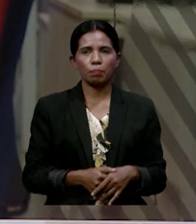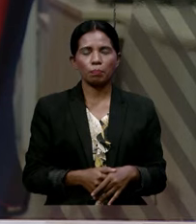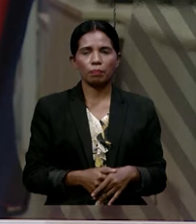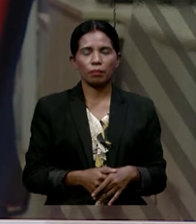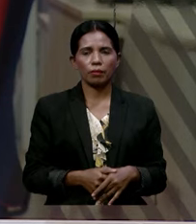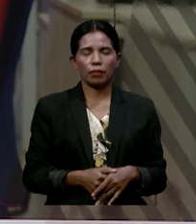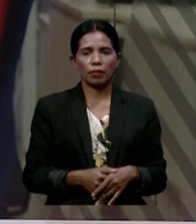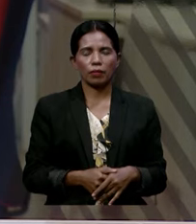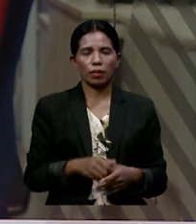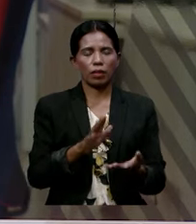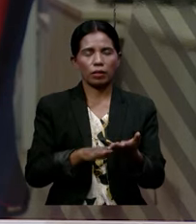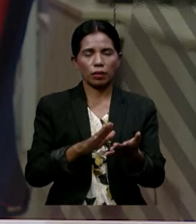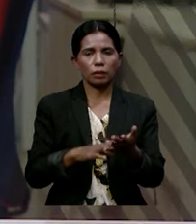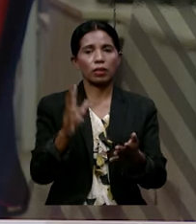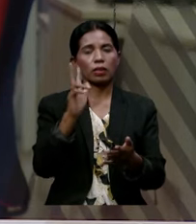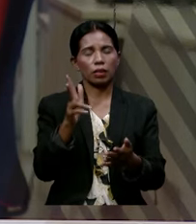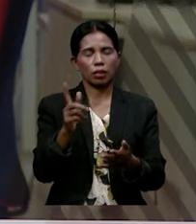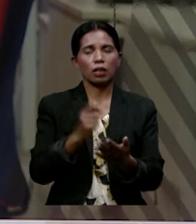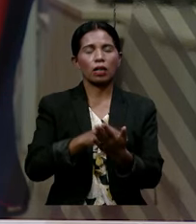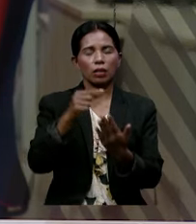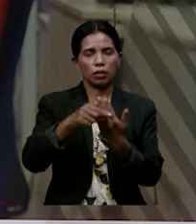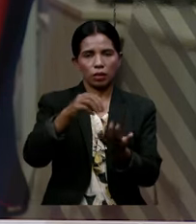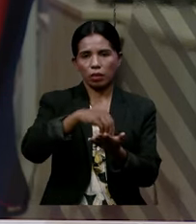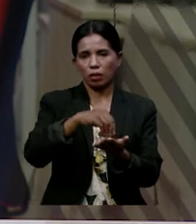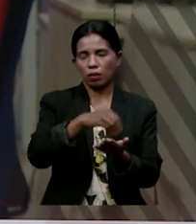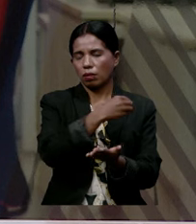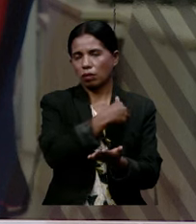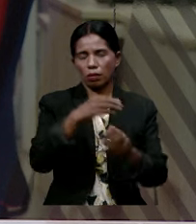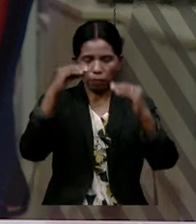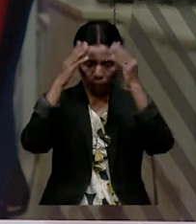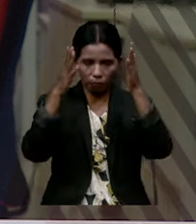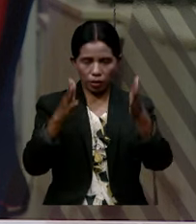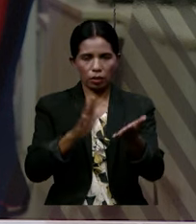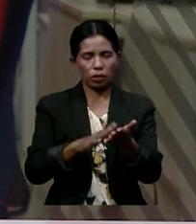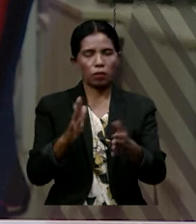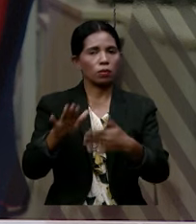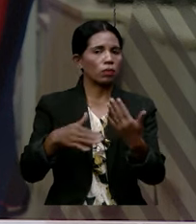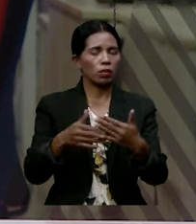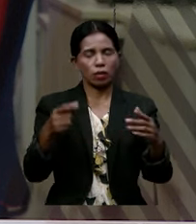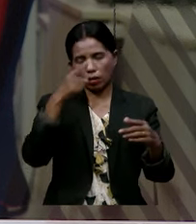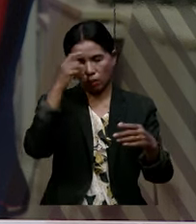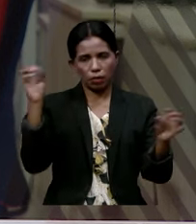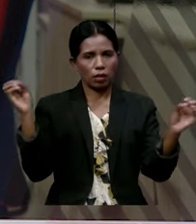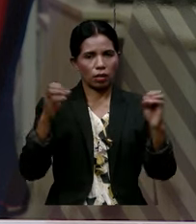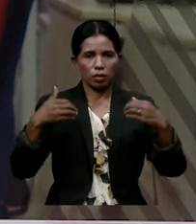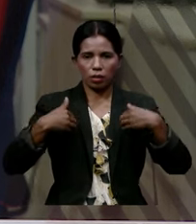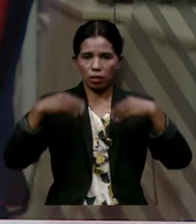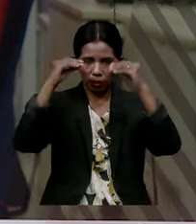Ensino básico centro 30 de agosto se dá coloca professor ba ia escola filial Sira tambala ia professor.